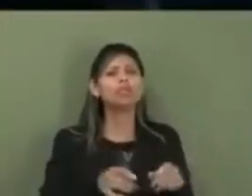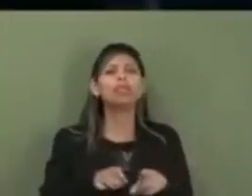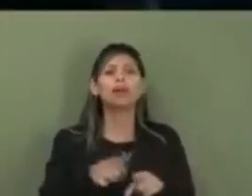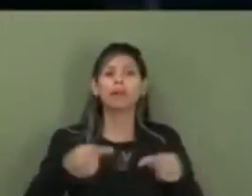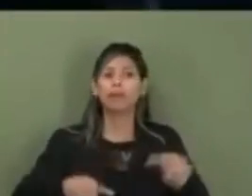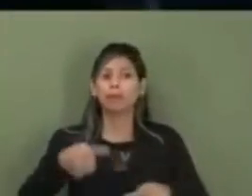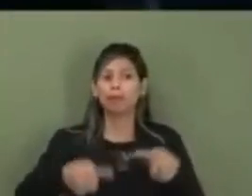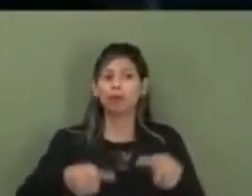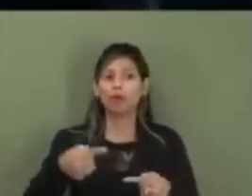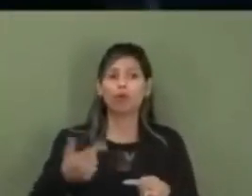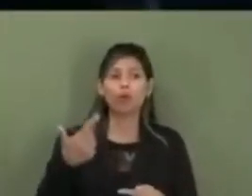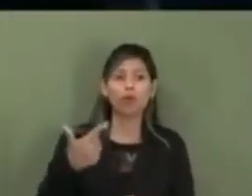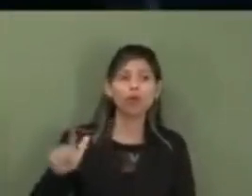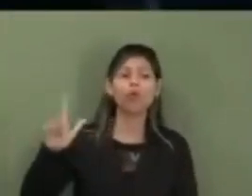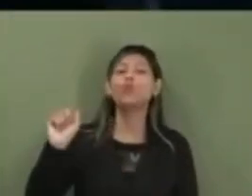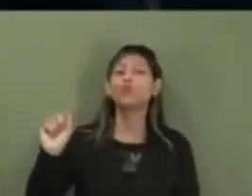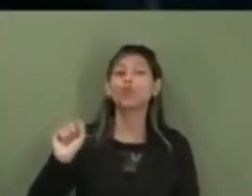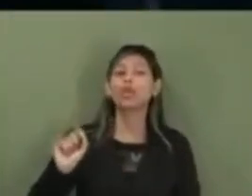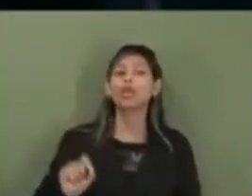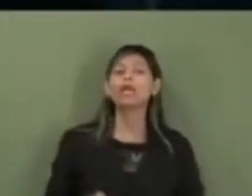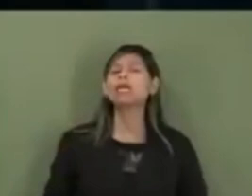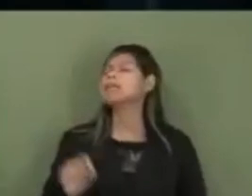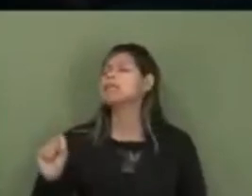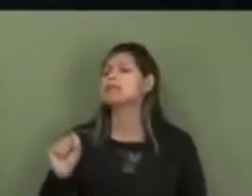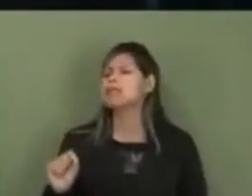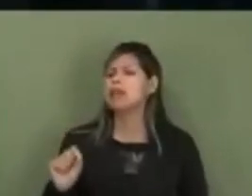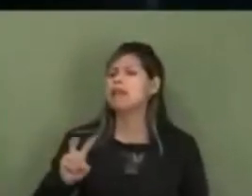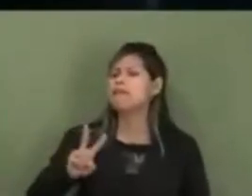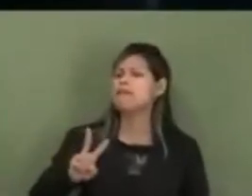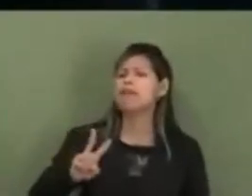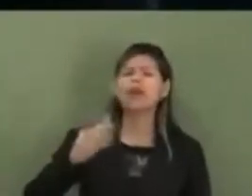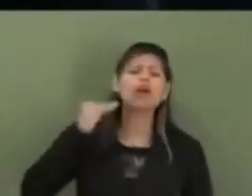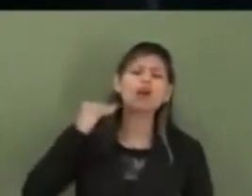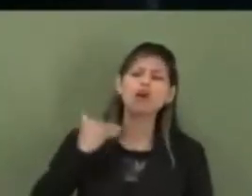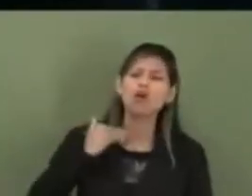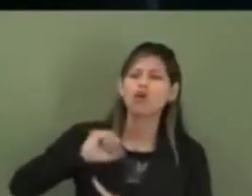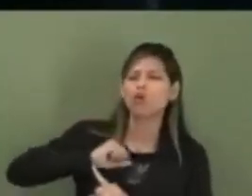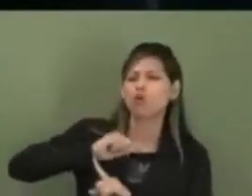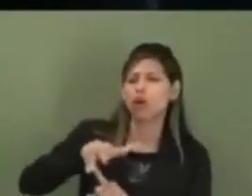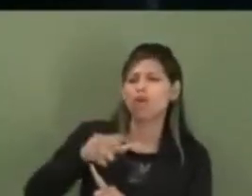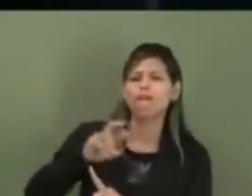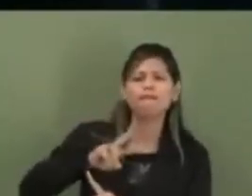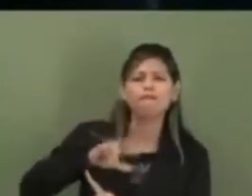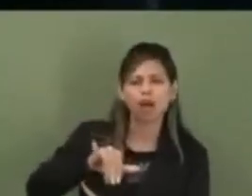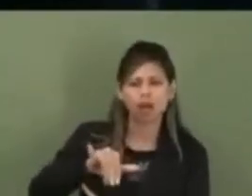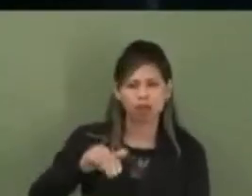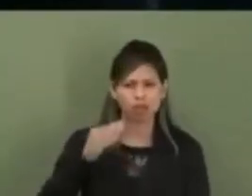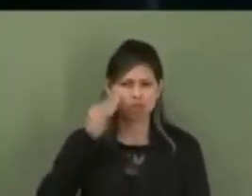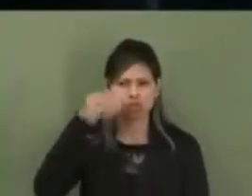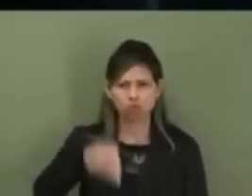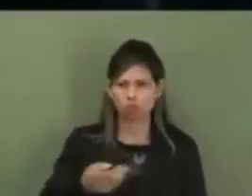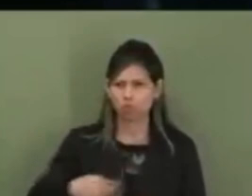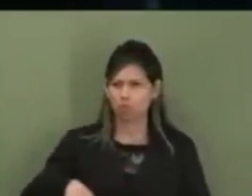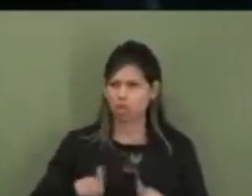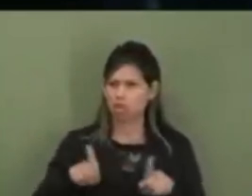dizendo outra coisa. Quem vai ao Banco Central não precisa de quarentena.